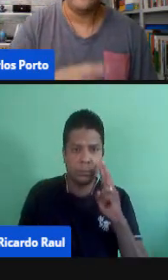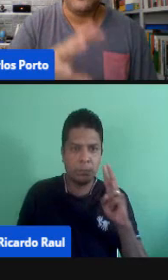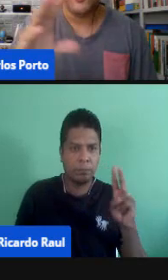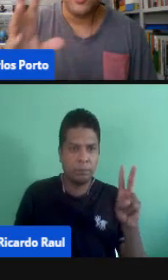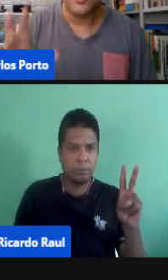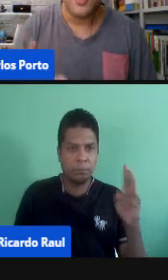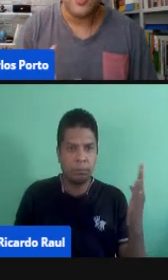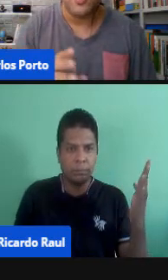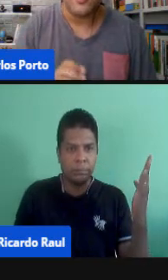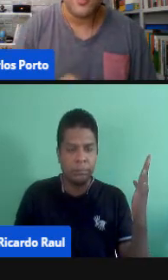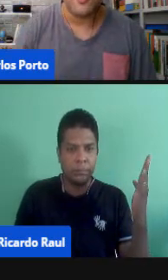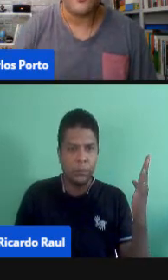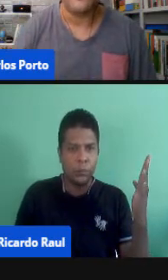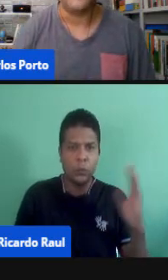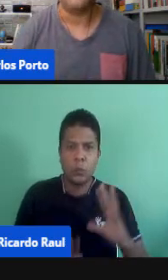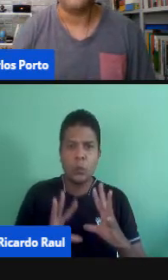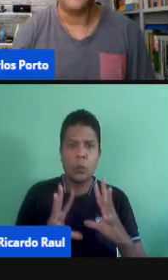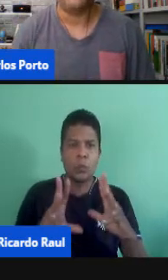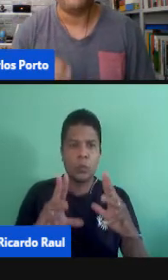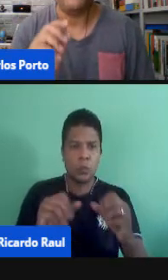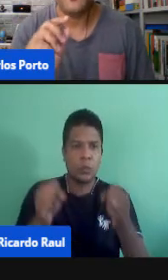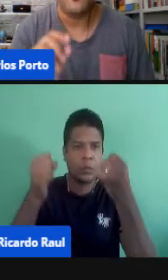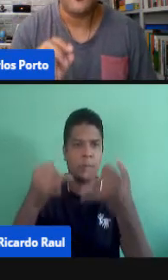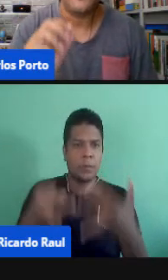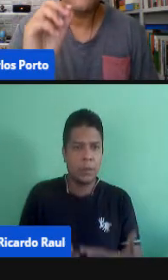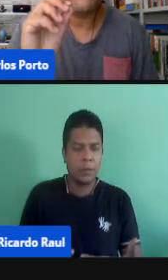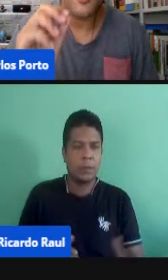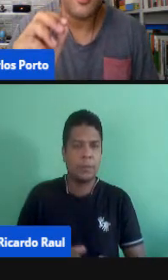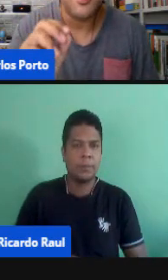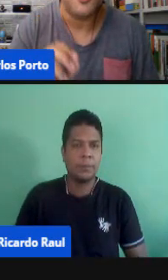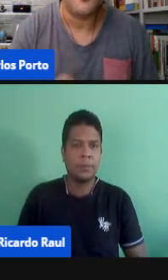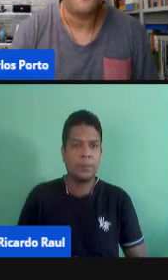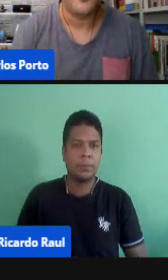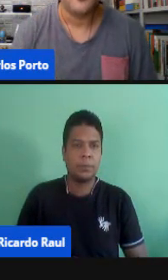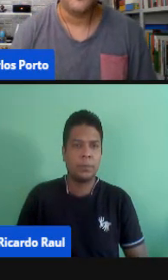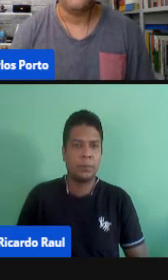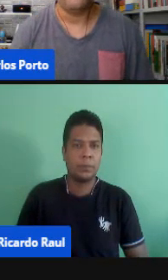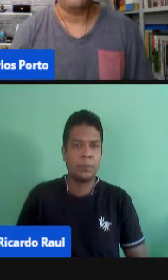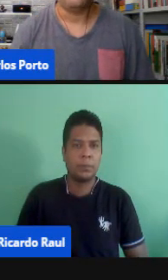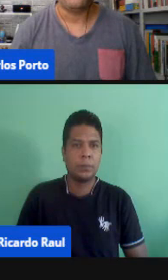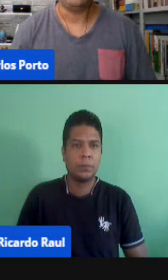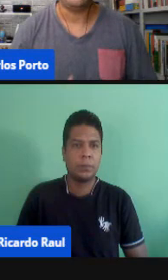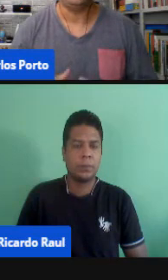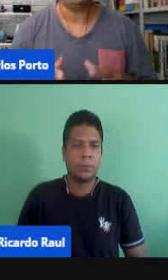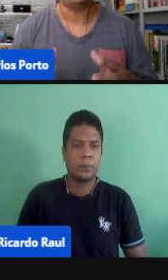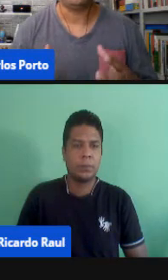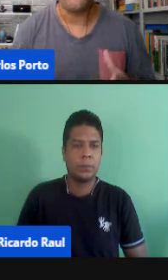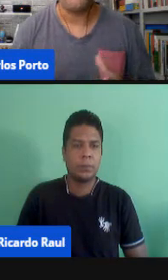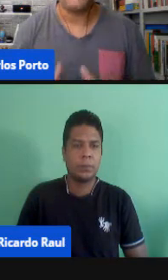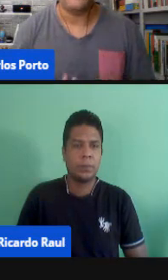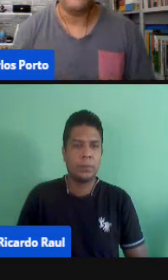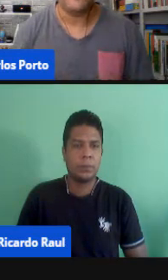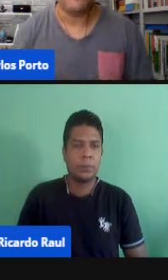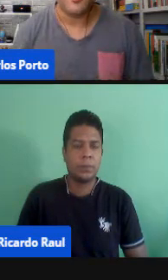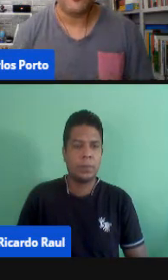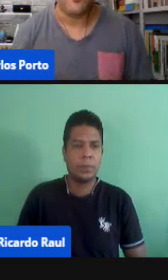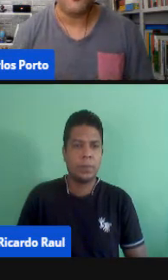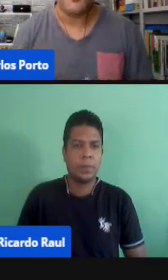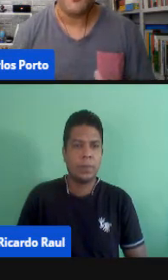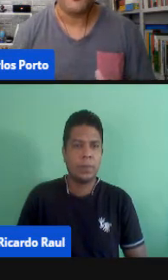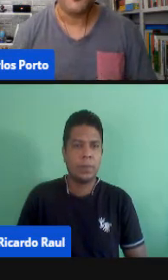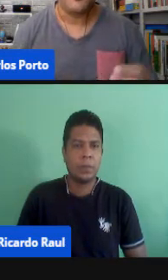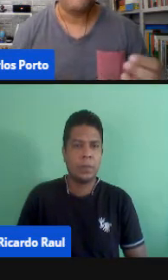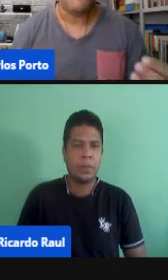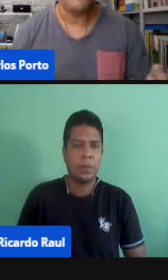slide, sobre tudo isso que nós estamos fazendo. Ou melhor, falando. Bom, quais seriam essas competências para a